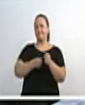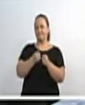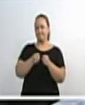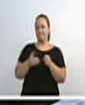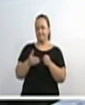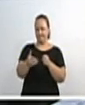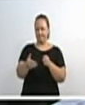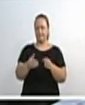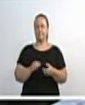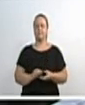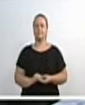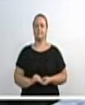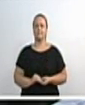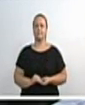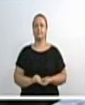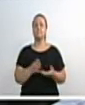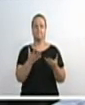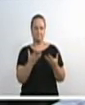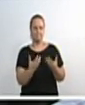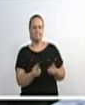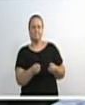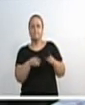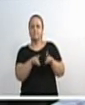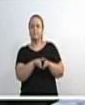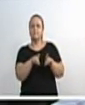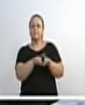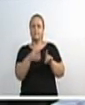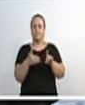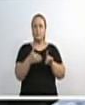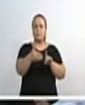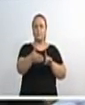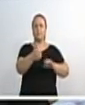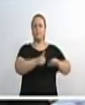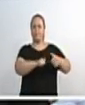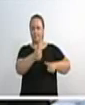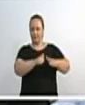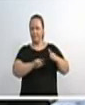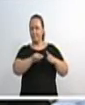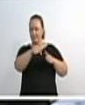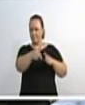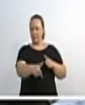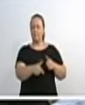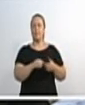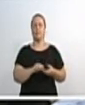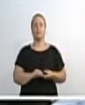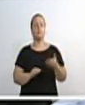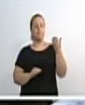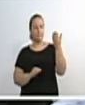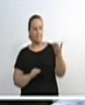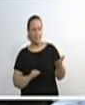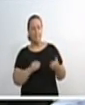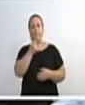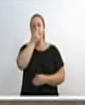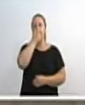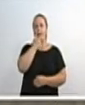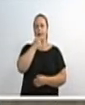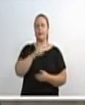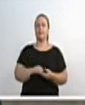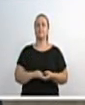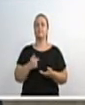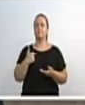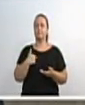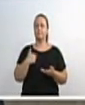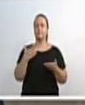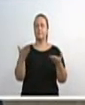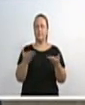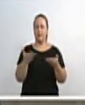recebo também para posterior análise e inclusão na ordem do dia. Ouço pela ordem vereador Becker. Pela ordem, presidente.